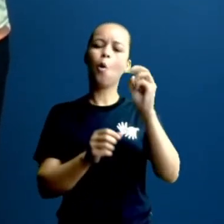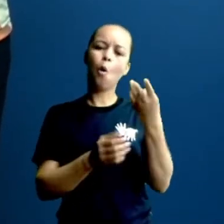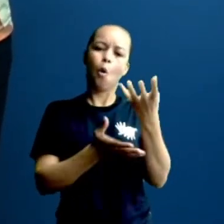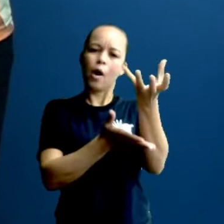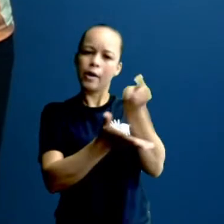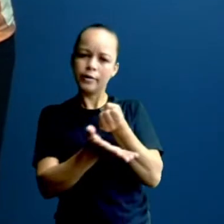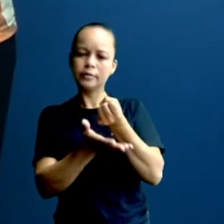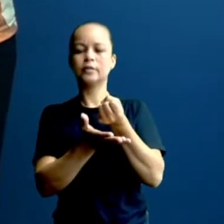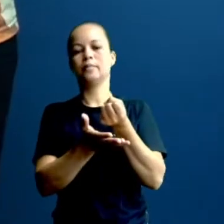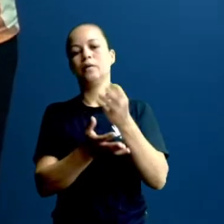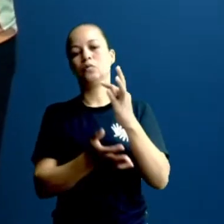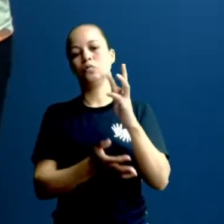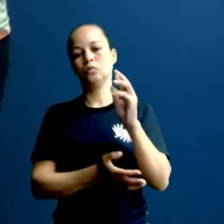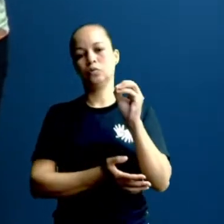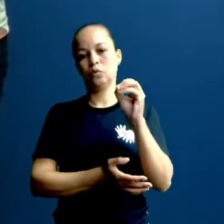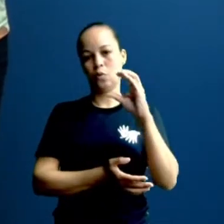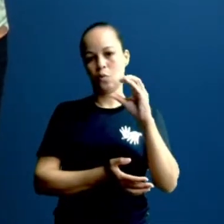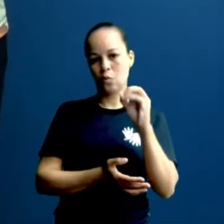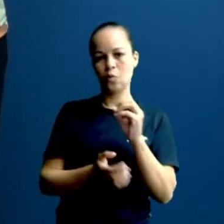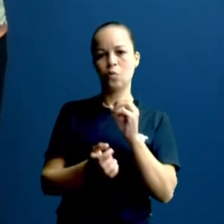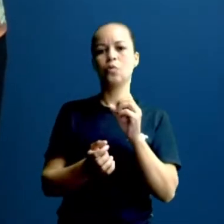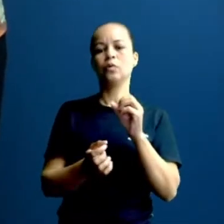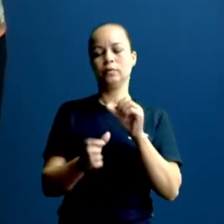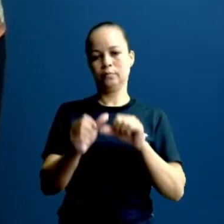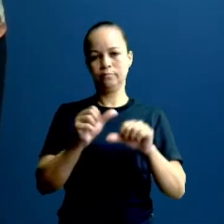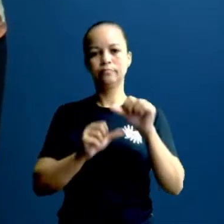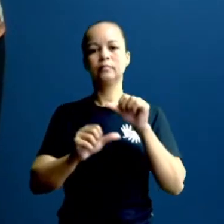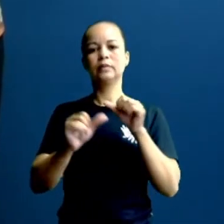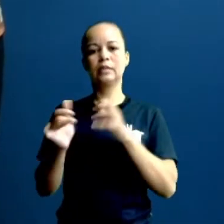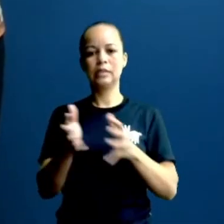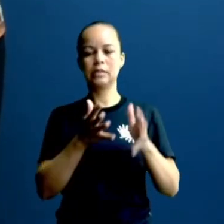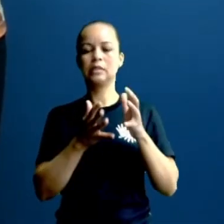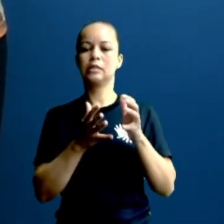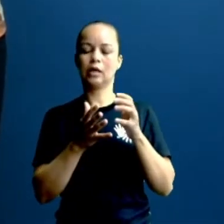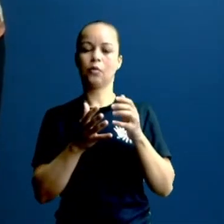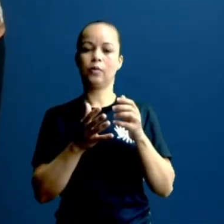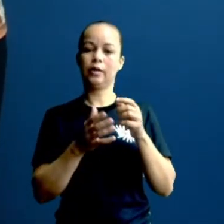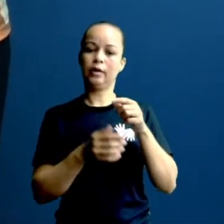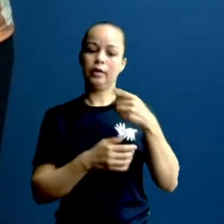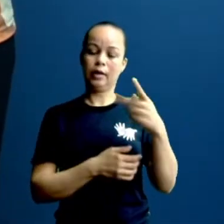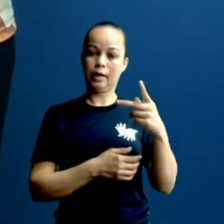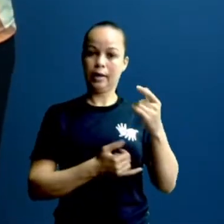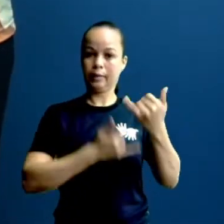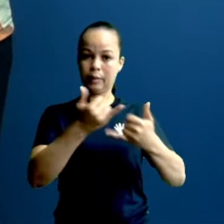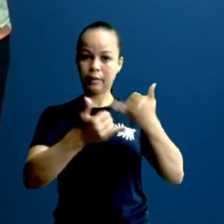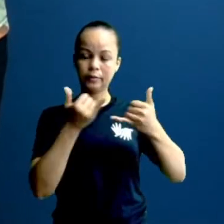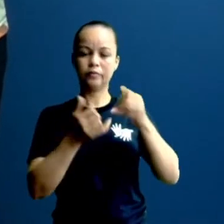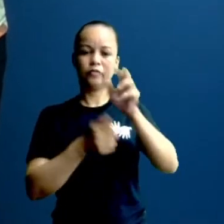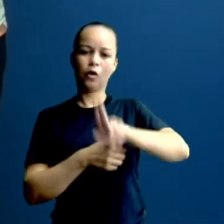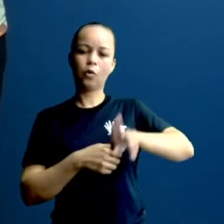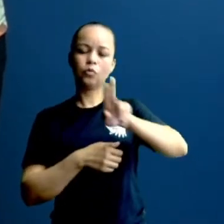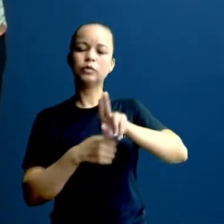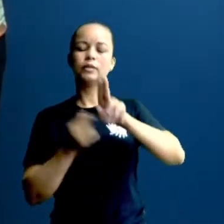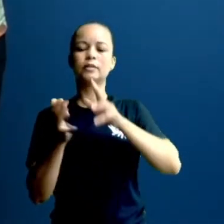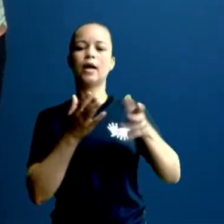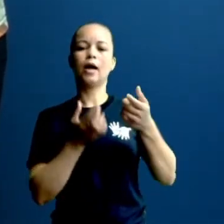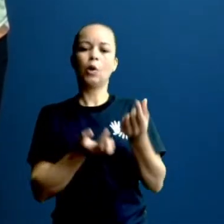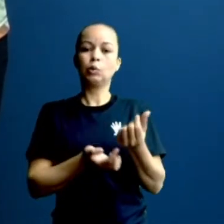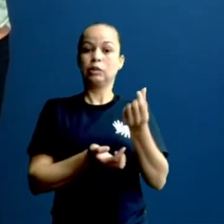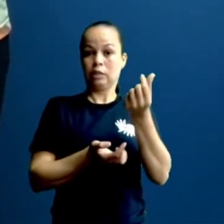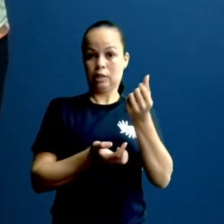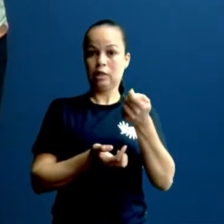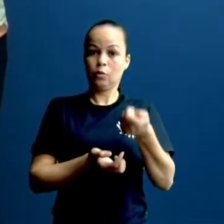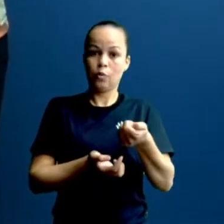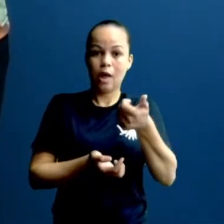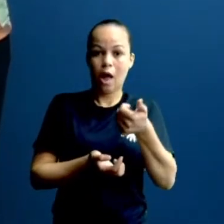vai ocorrer aqui no nosso trabalho. Porque ele lá no jogo vai usar as moedas e as notas, né? E aqui a gente vai usar o